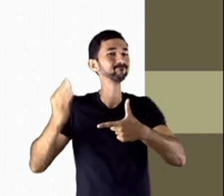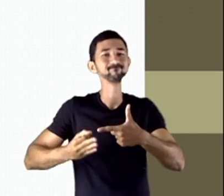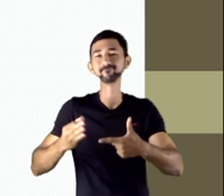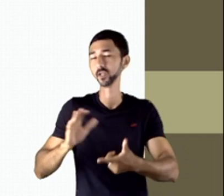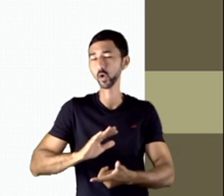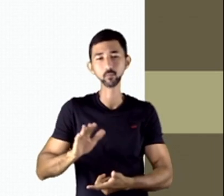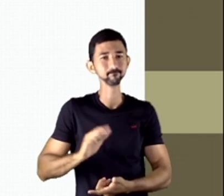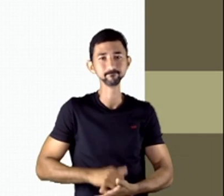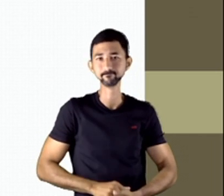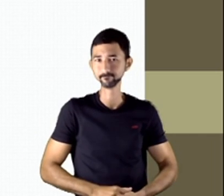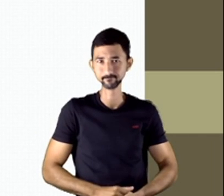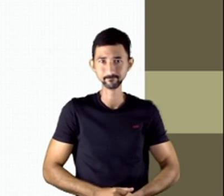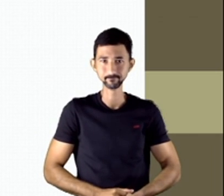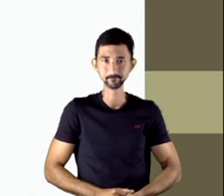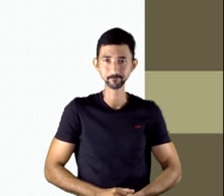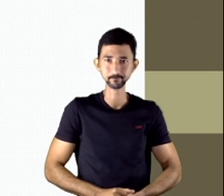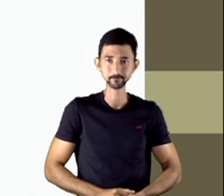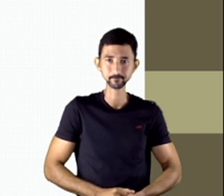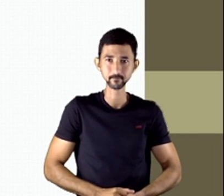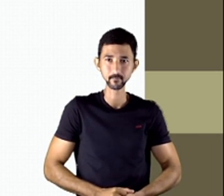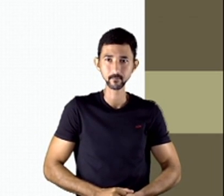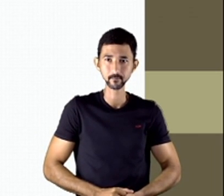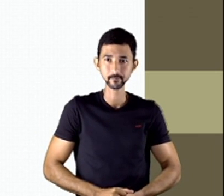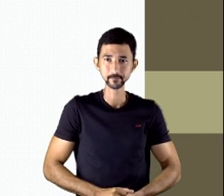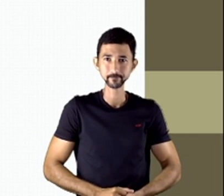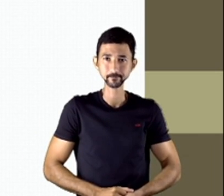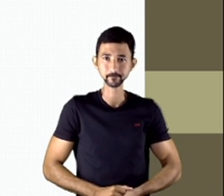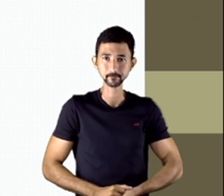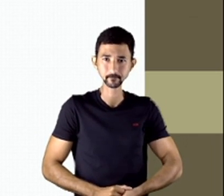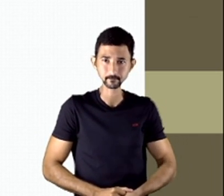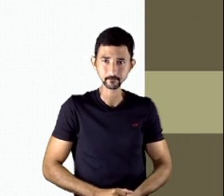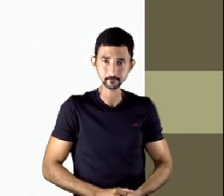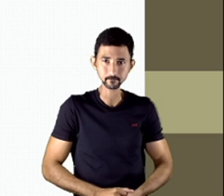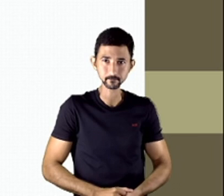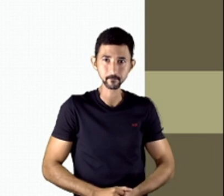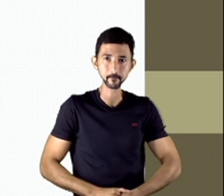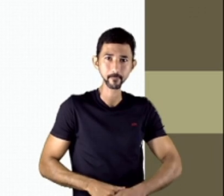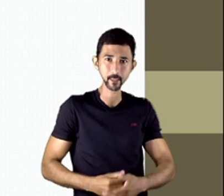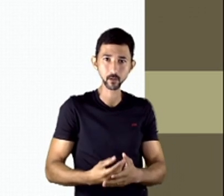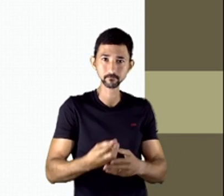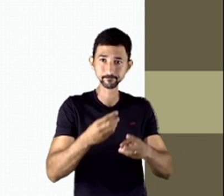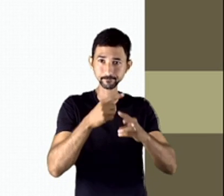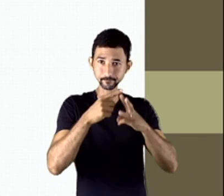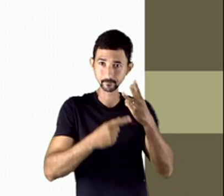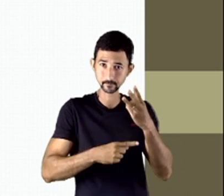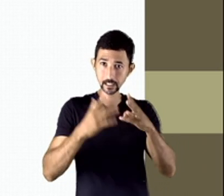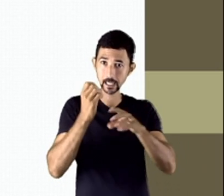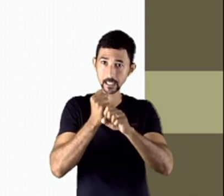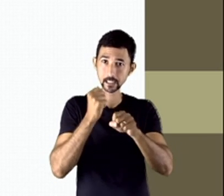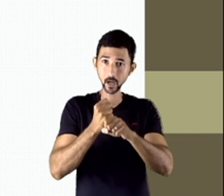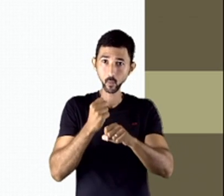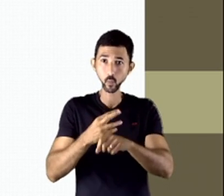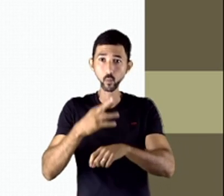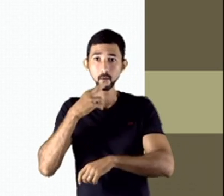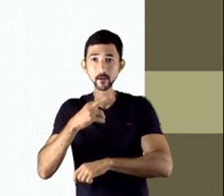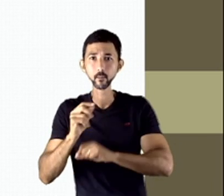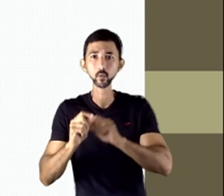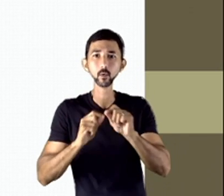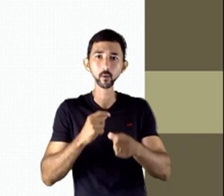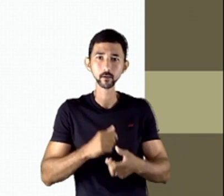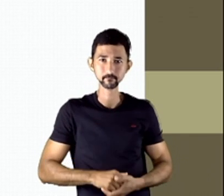não exata. Então, conforme esses três métodos aí, nós chegamos à